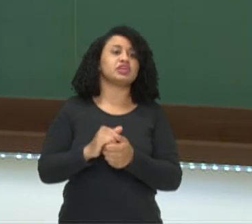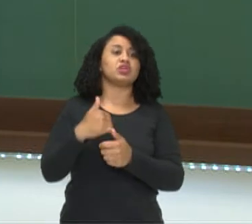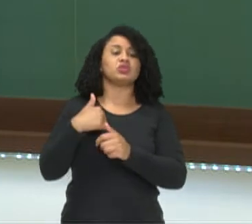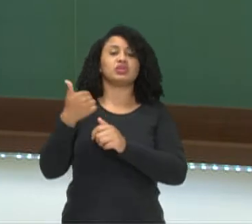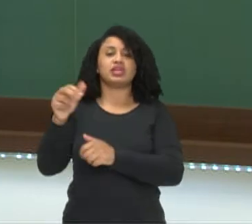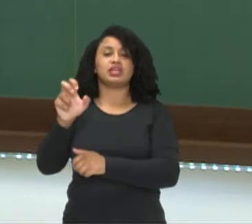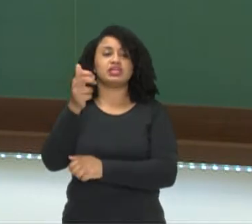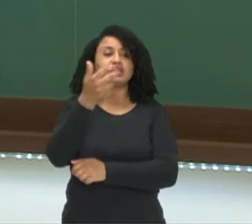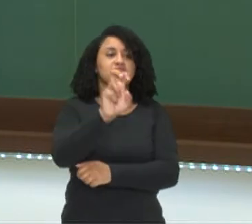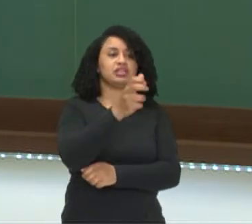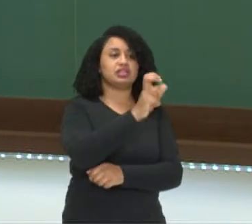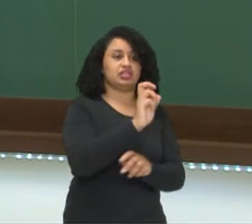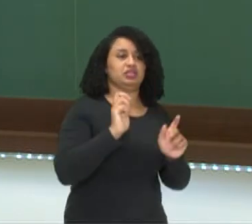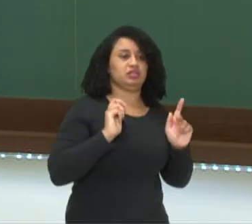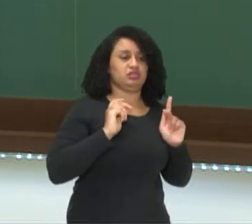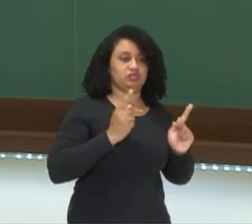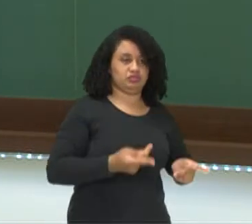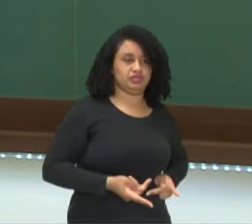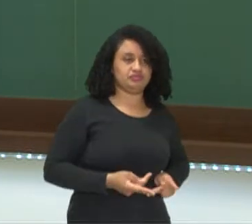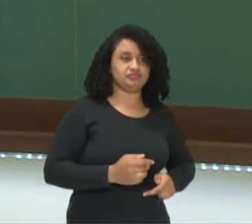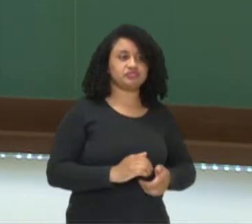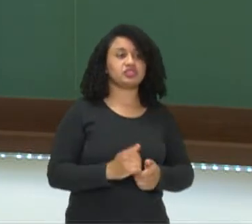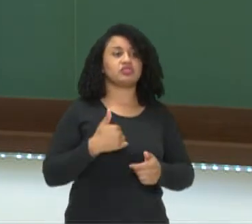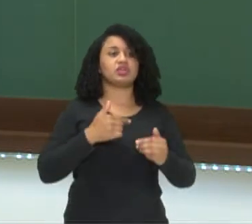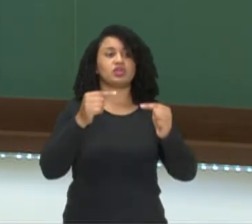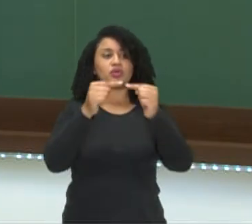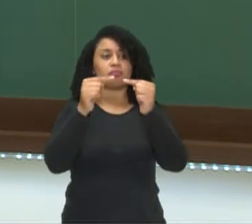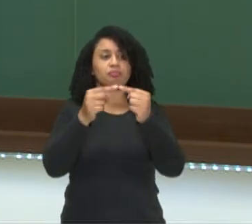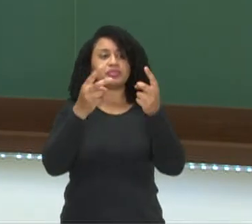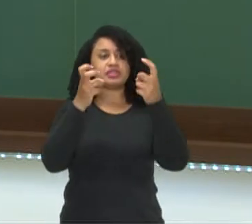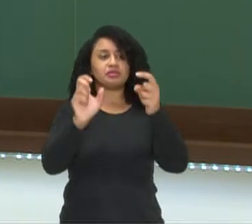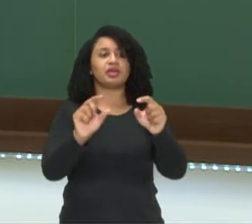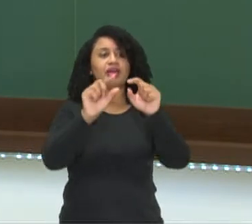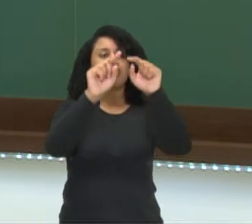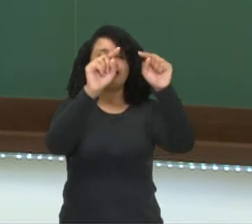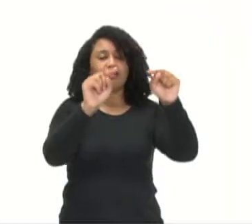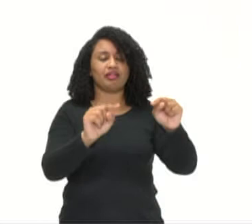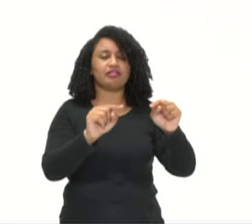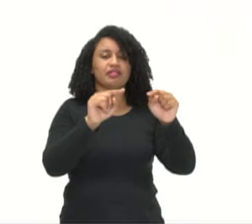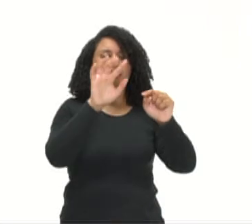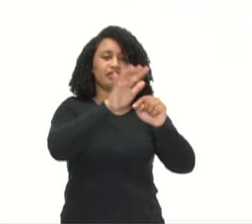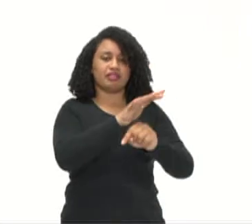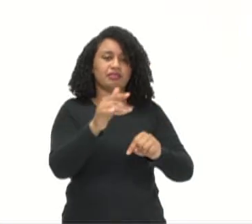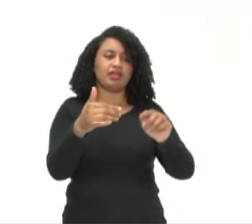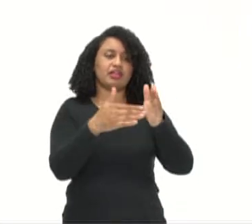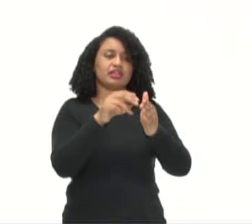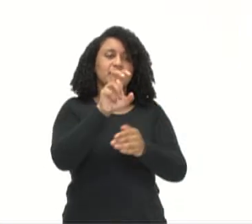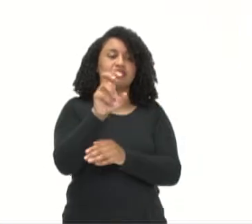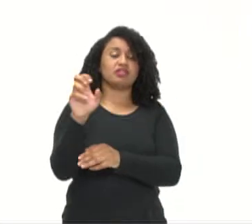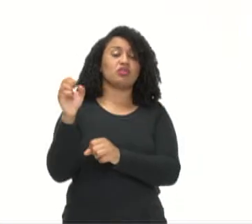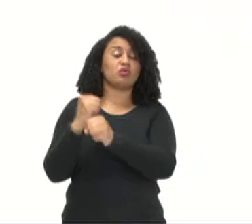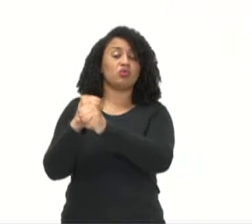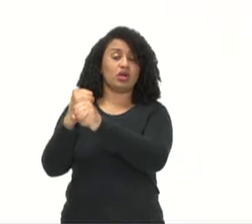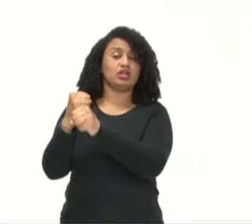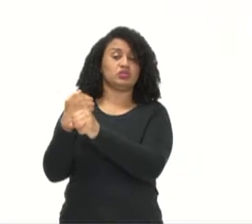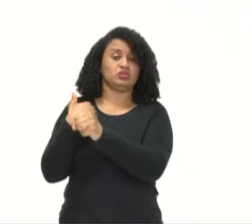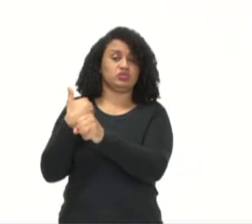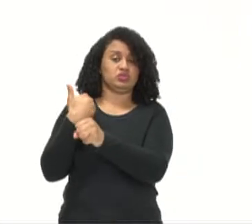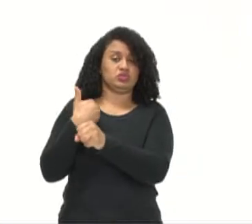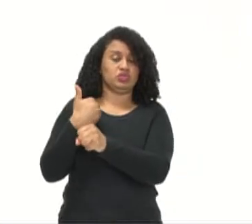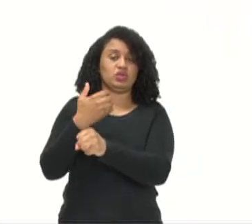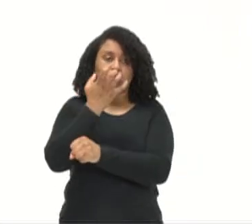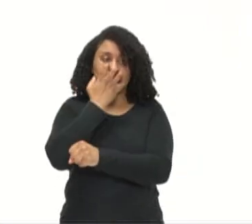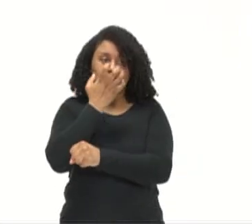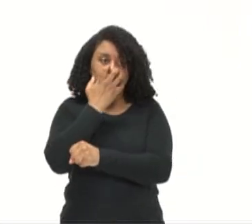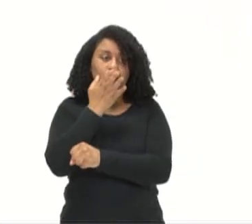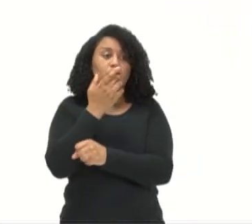não mudou. E se você reparar, ó, até o 5º ano do cão, ele equivale ao mesmo.